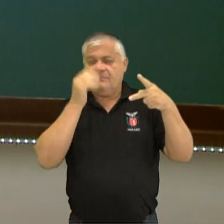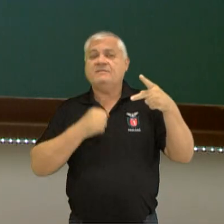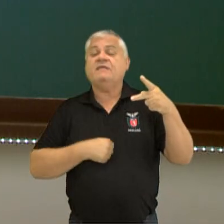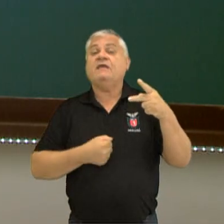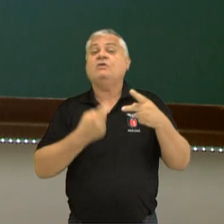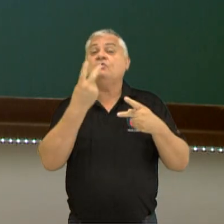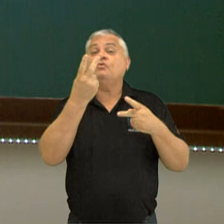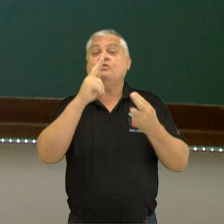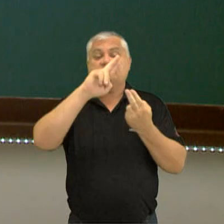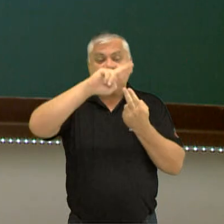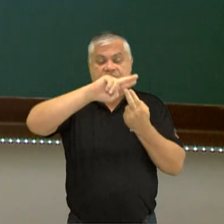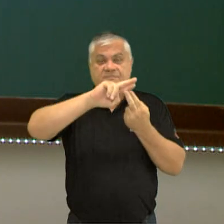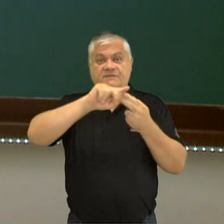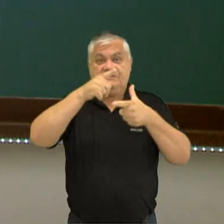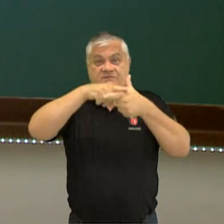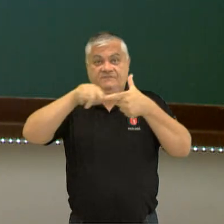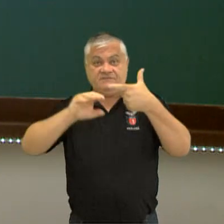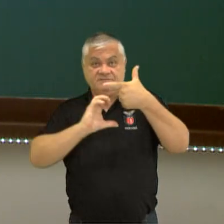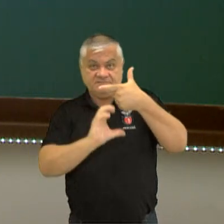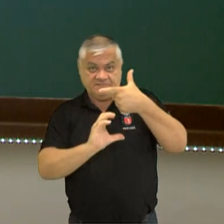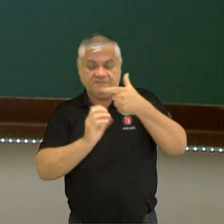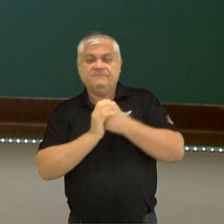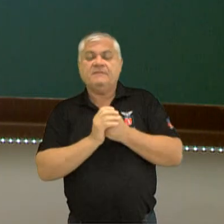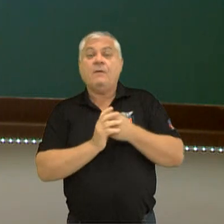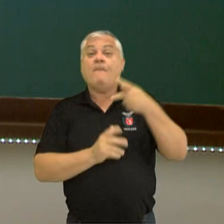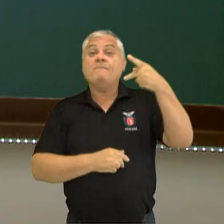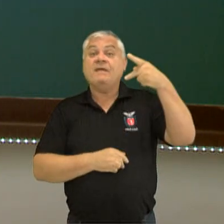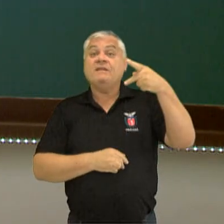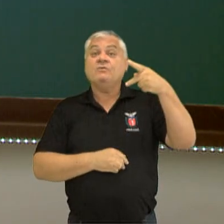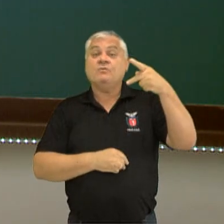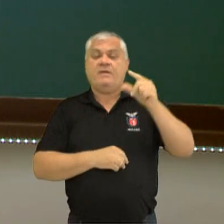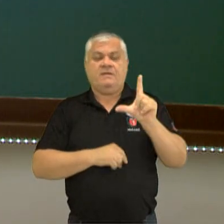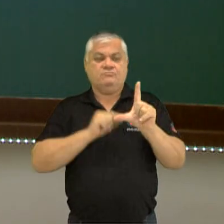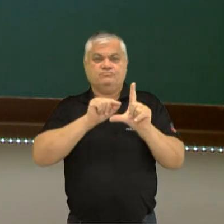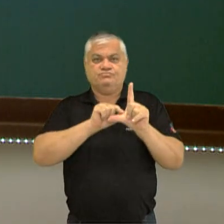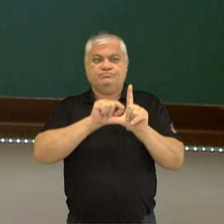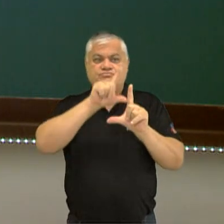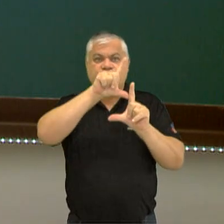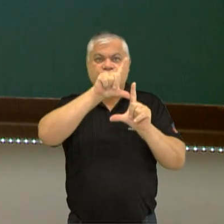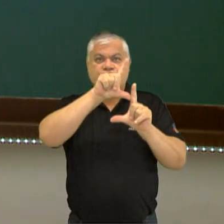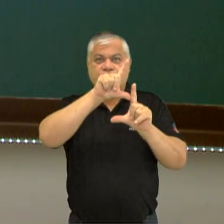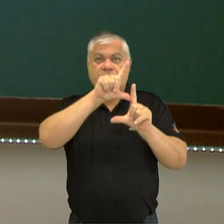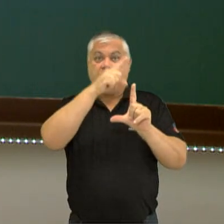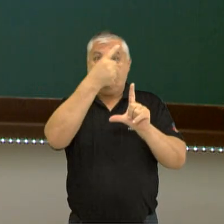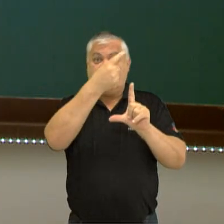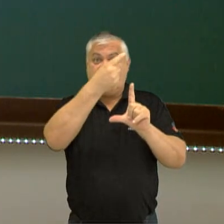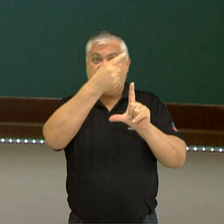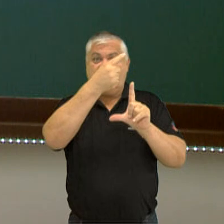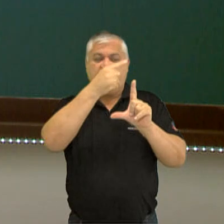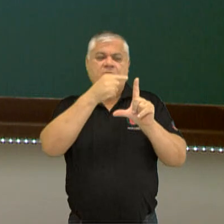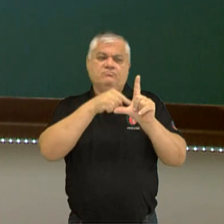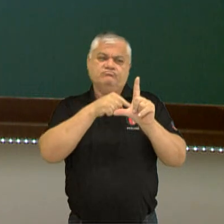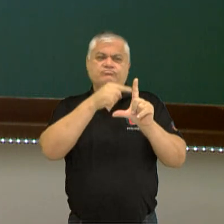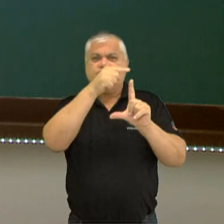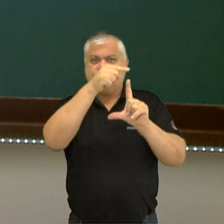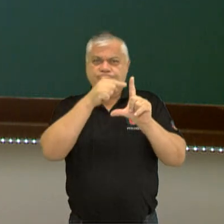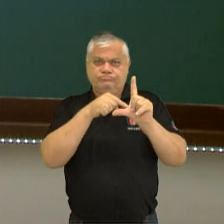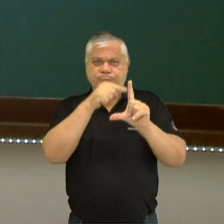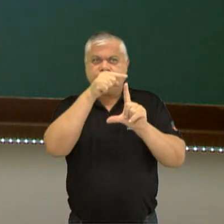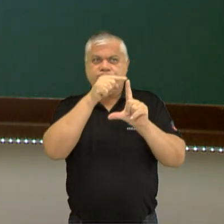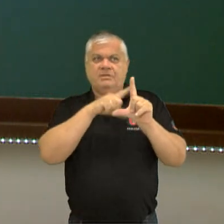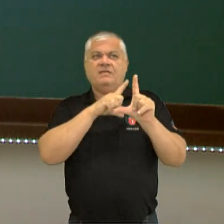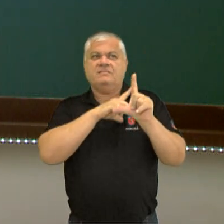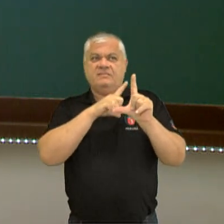dividido pelo c. E o período é a distância do ponto máximo primeiro até o segundo ponto máximo. Nós temos